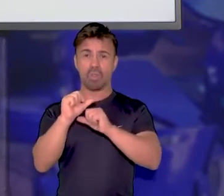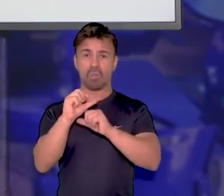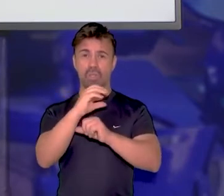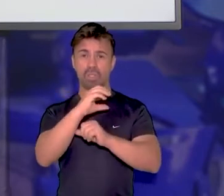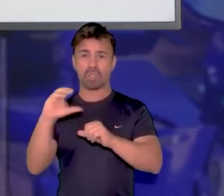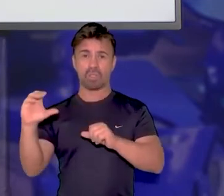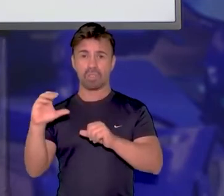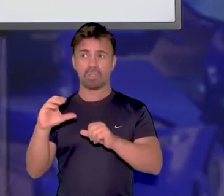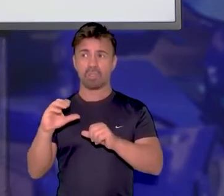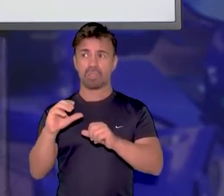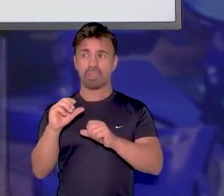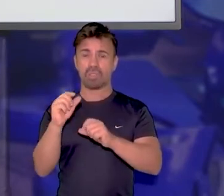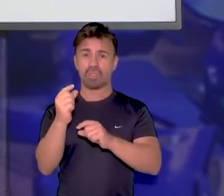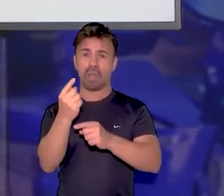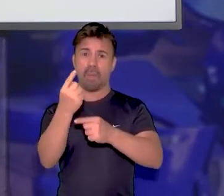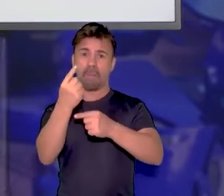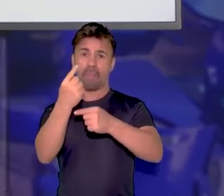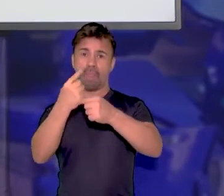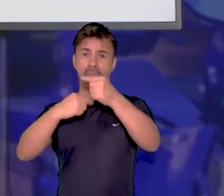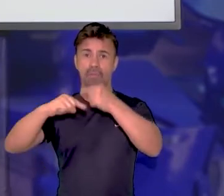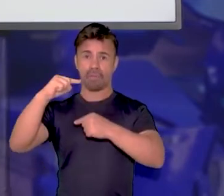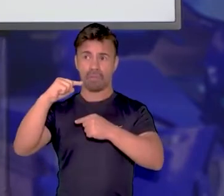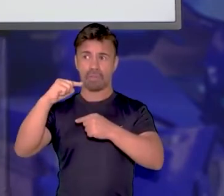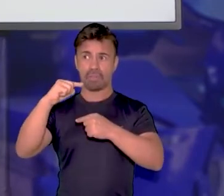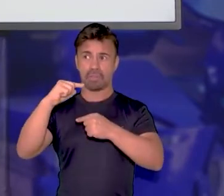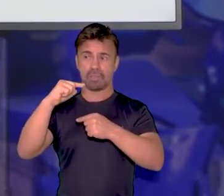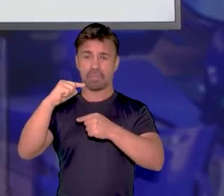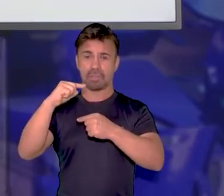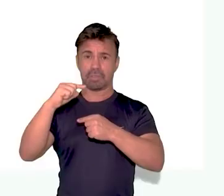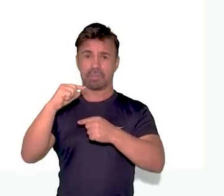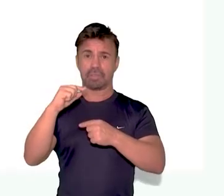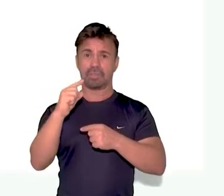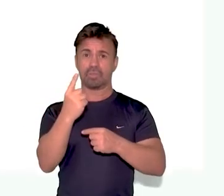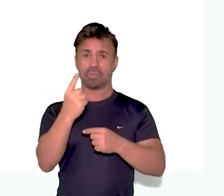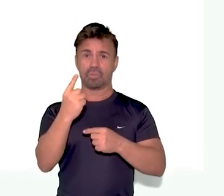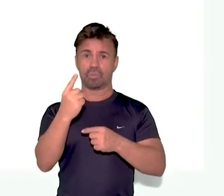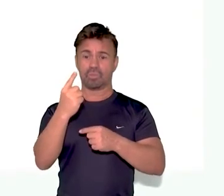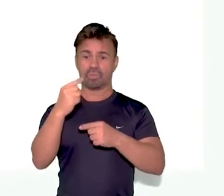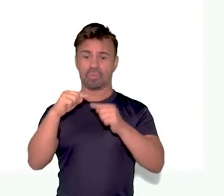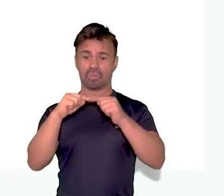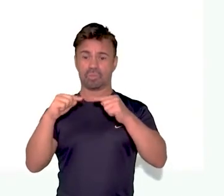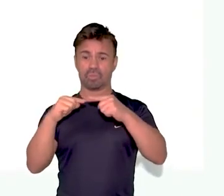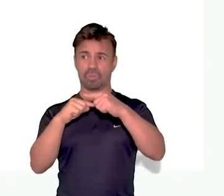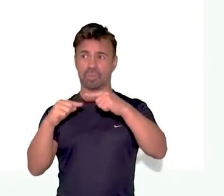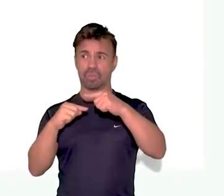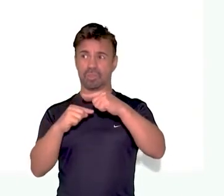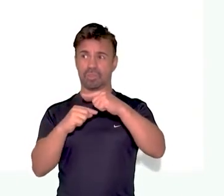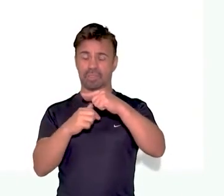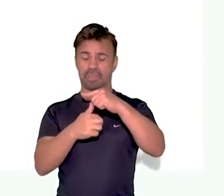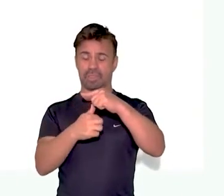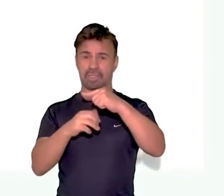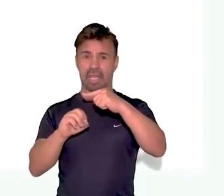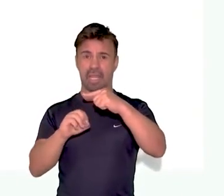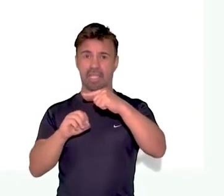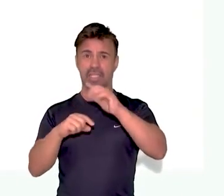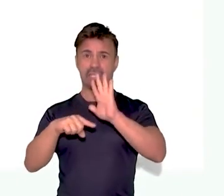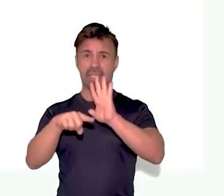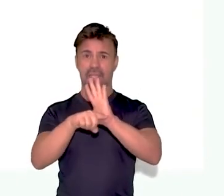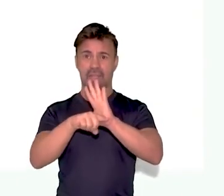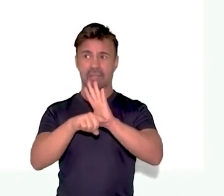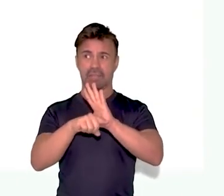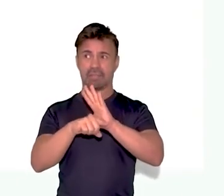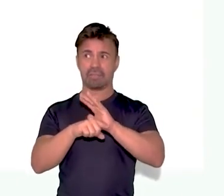inteiro basta inverter os números é o número inverso e o meu expoente passar seu número negativo